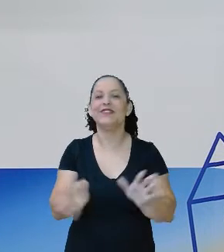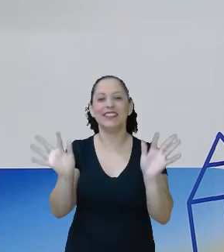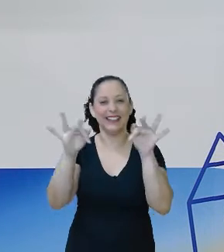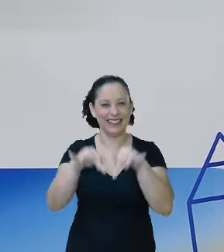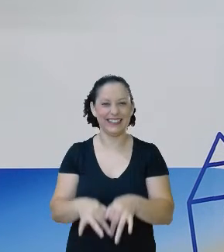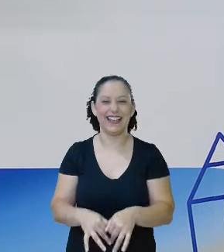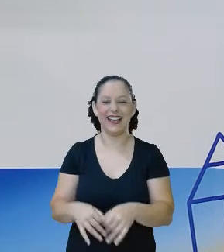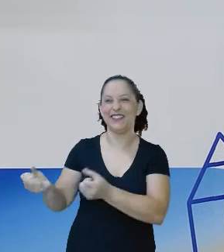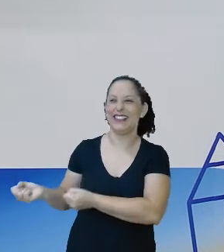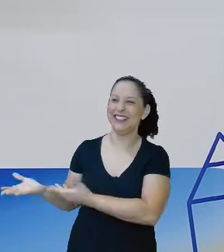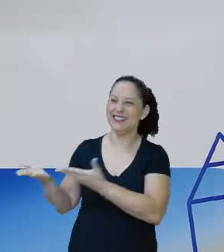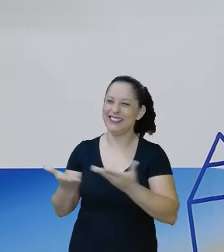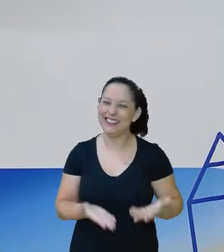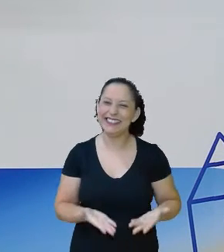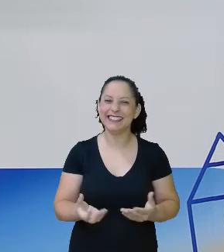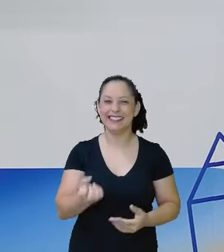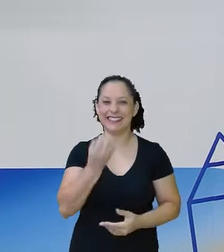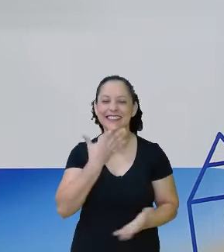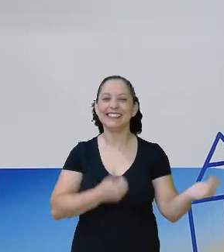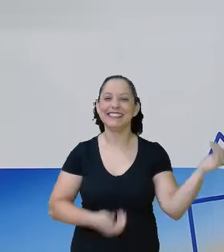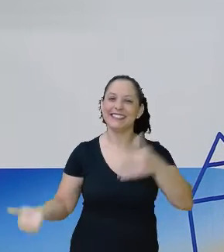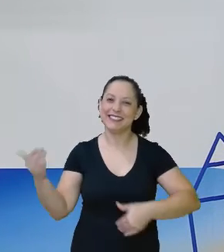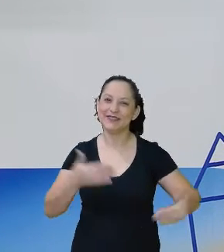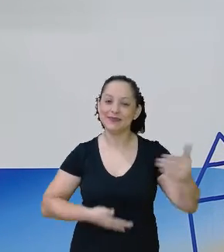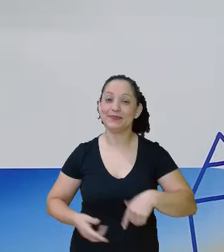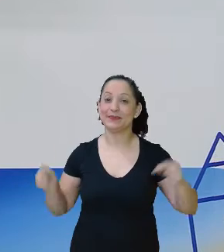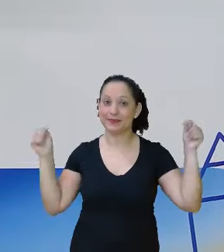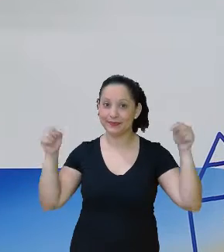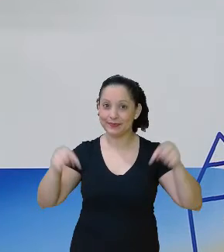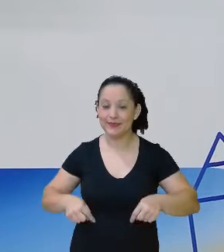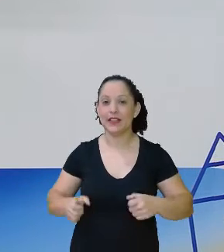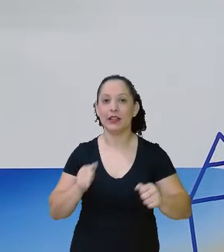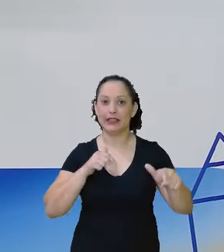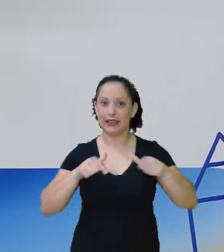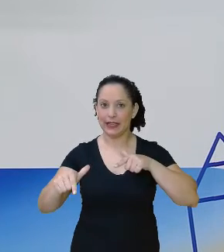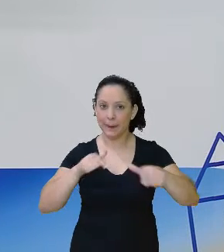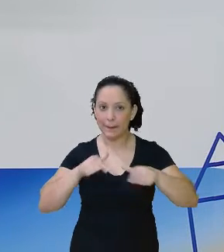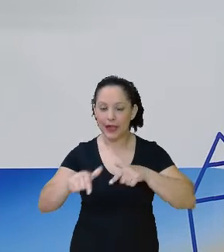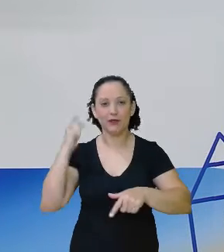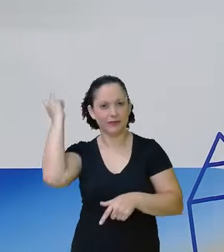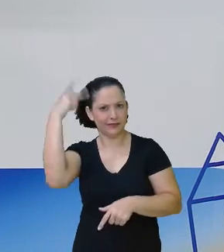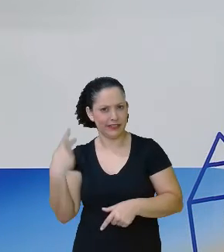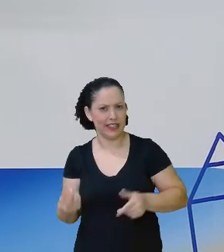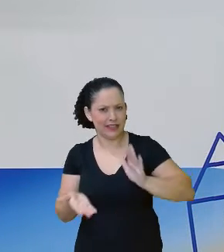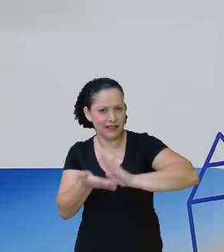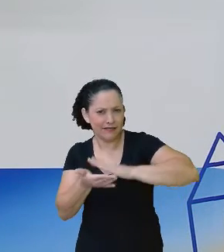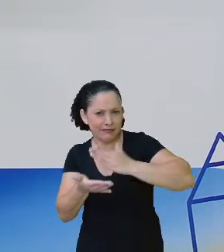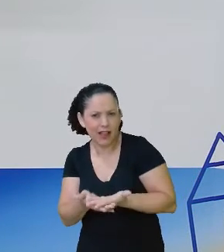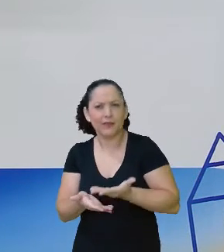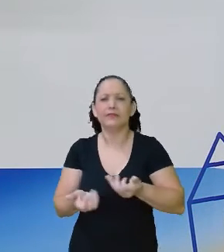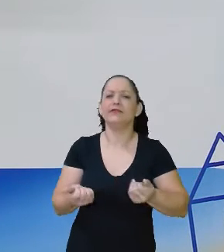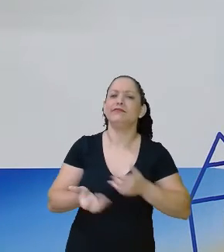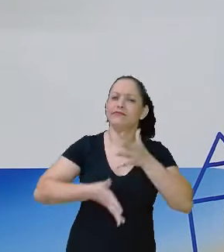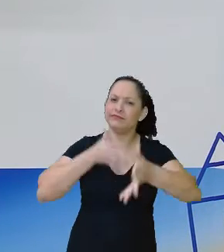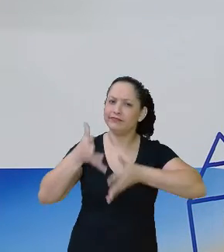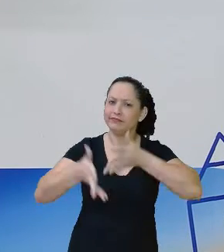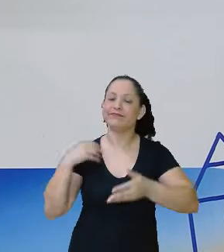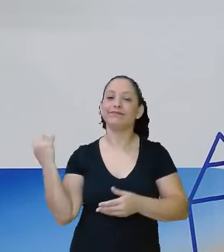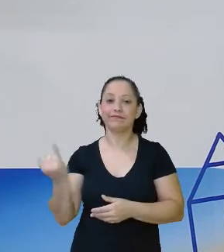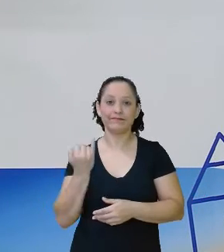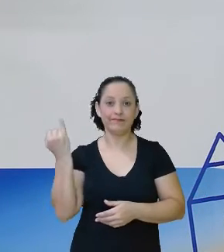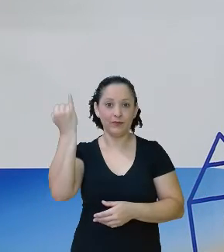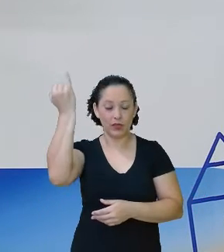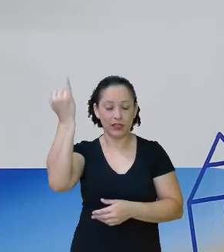ouro. Bem-vinda, querida, bom demais ter você aqui. Lembrando que o trabalho de Késia, de todos os intérpretes de Libras, é muito